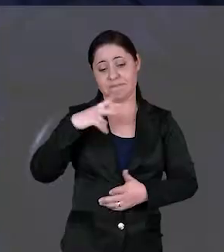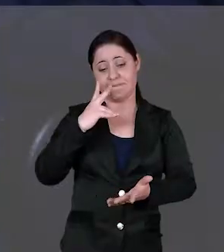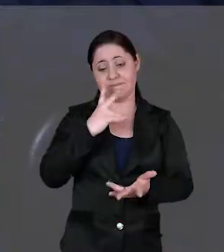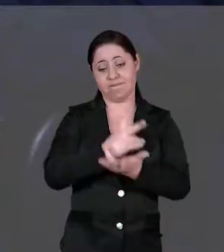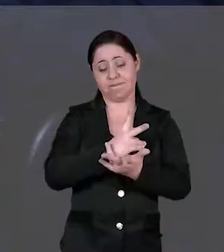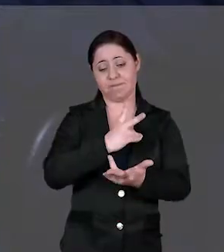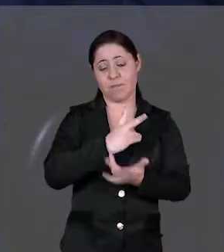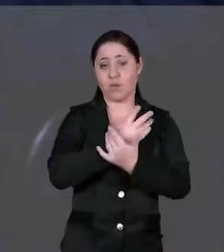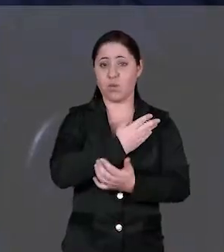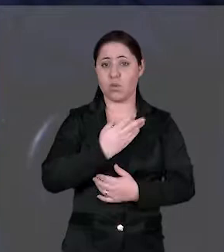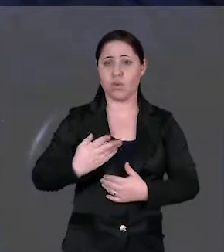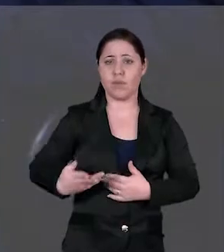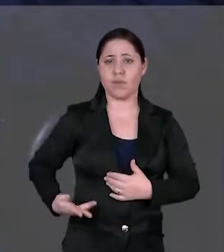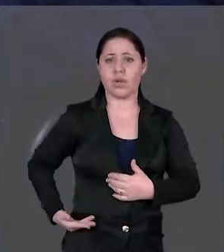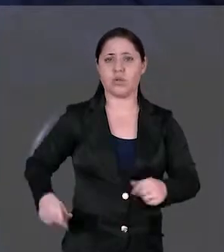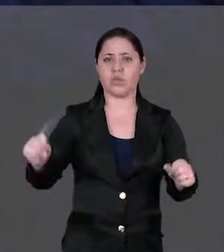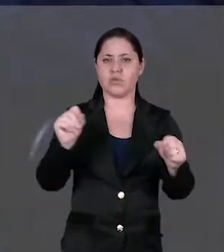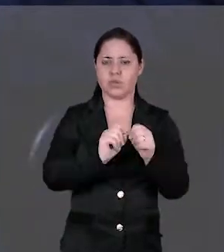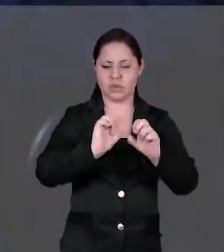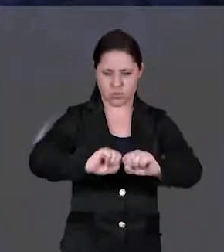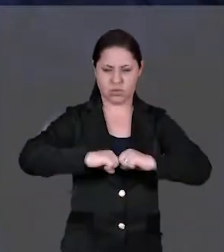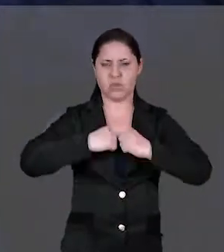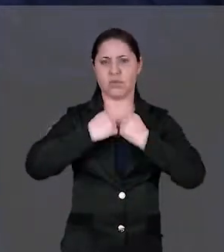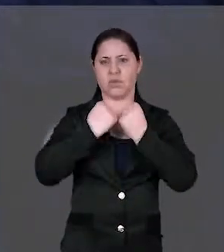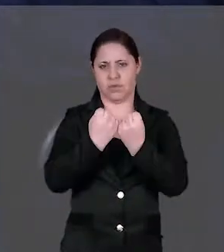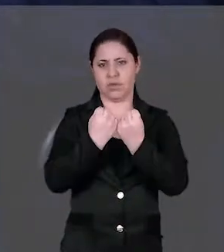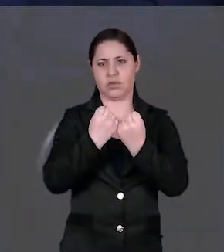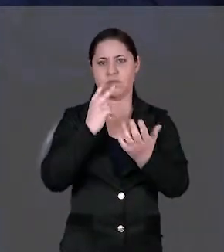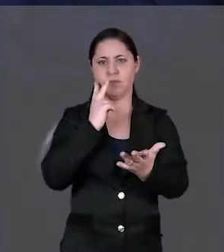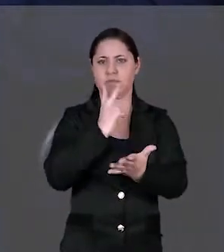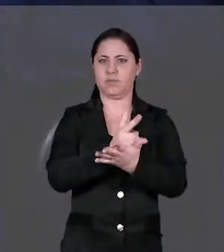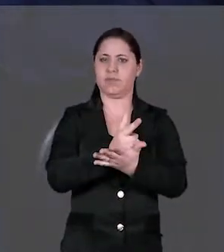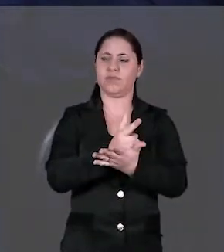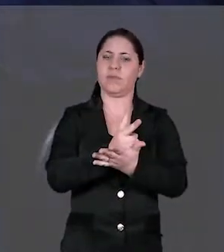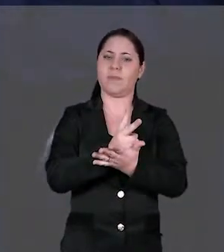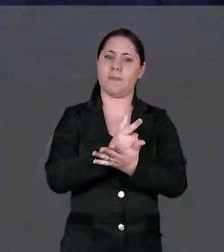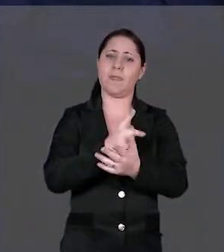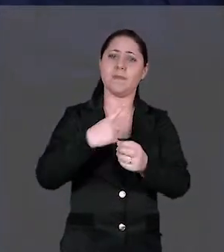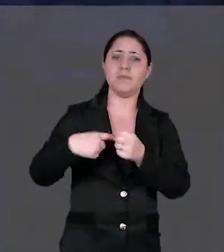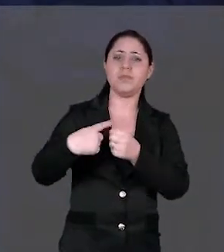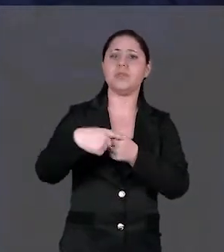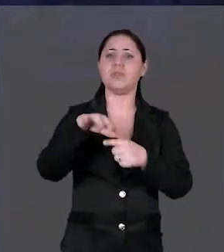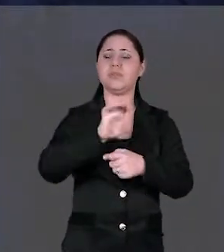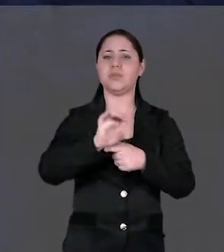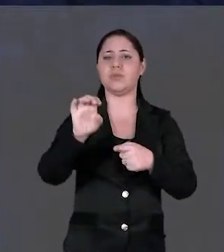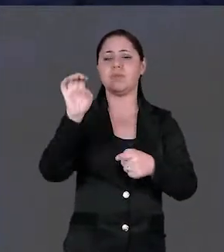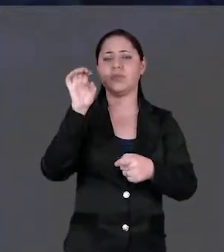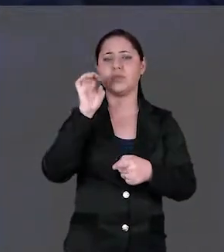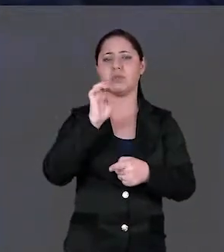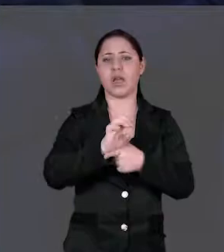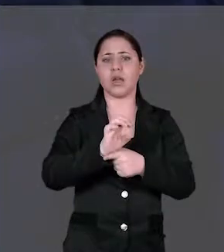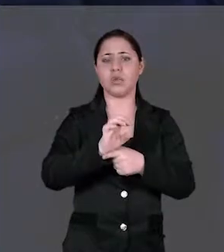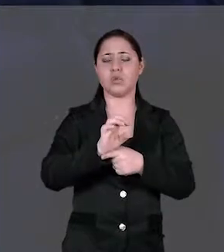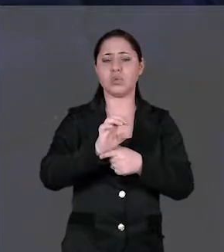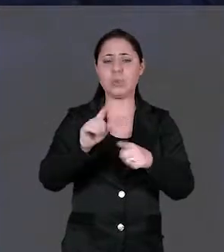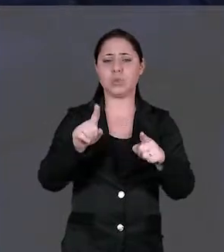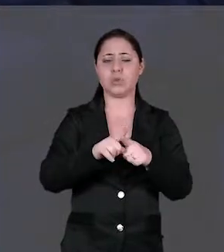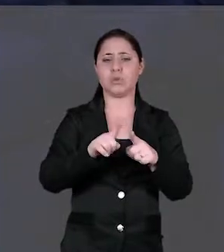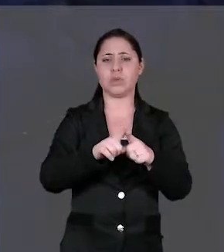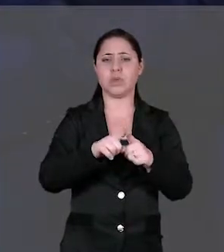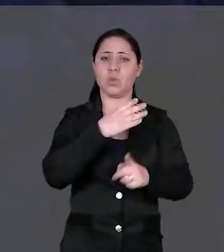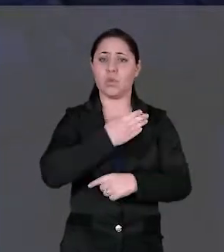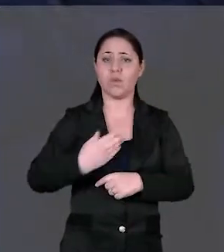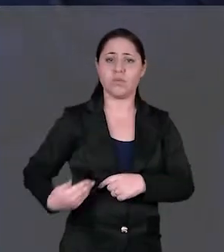essa contrapartida forte então, aí? Isso está muito aquém ainda daquilo que a gente imagina. A gente sempre imaginou o